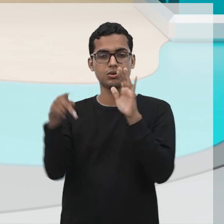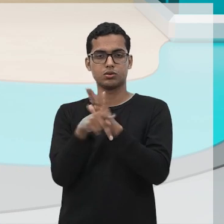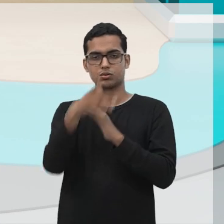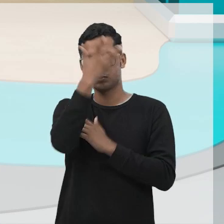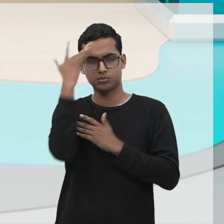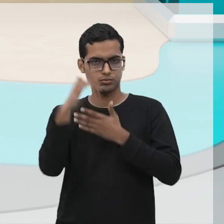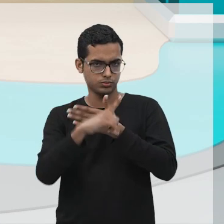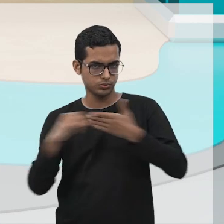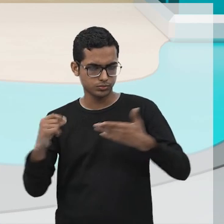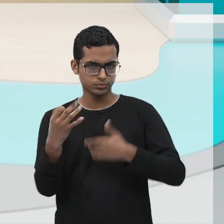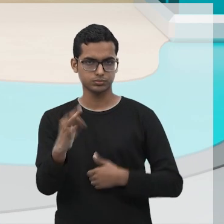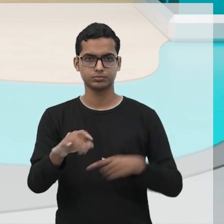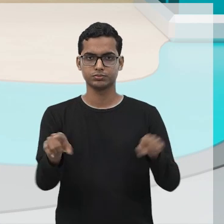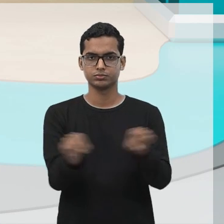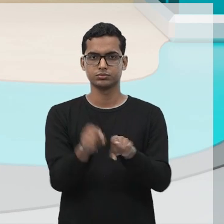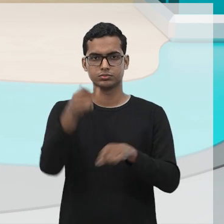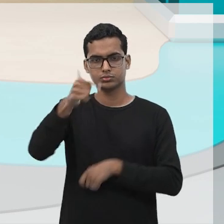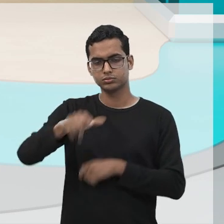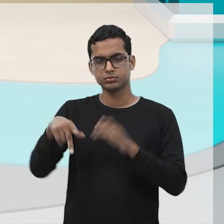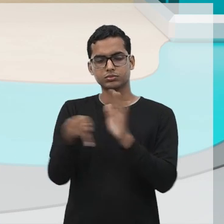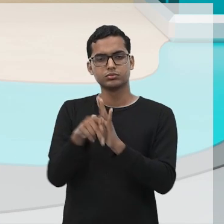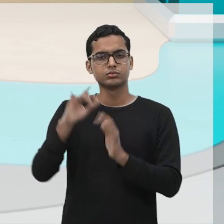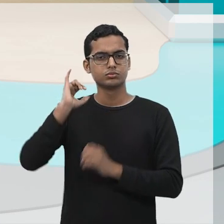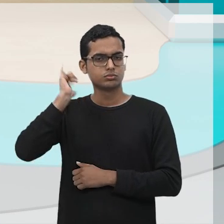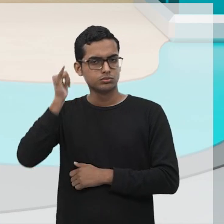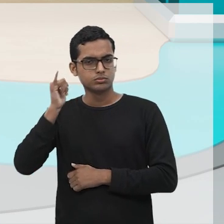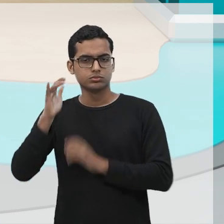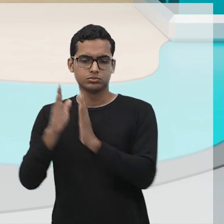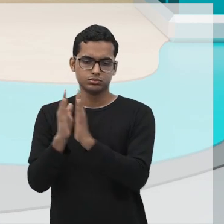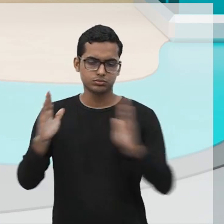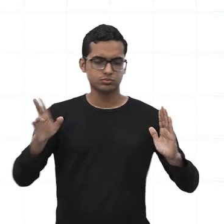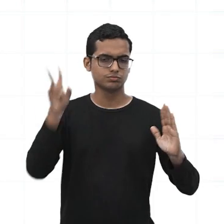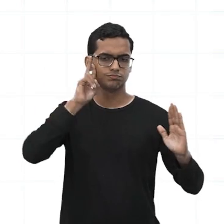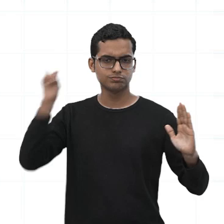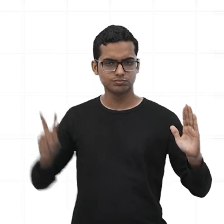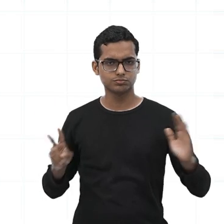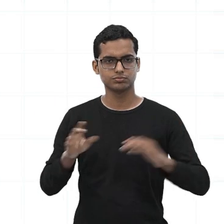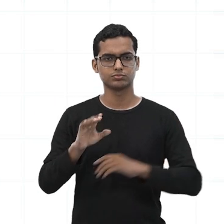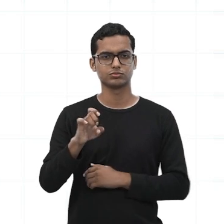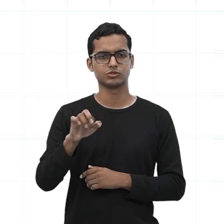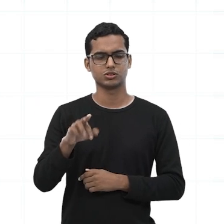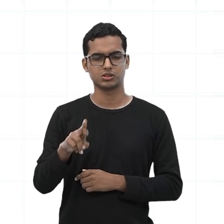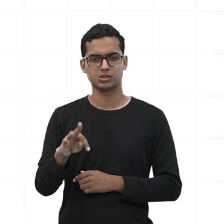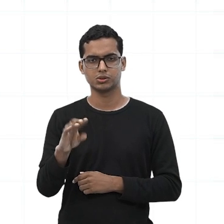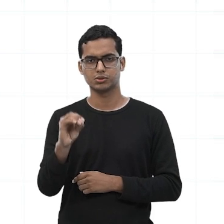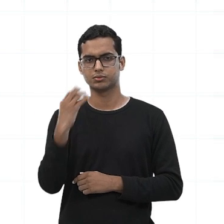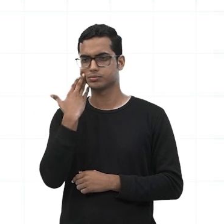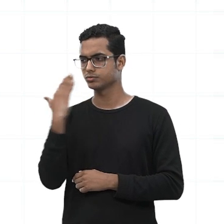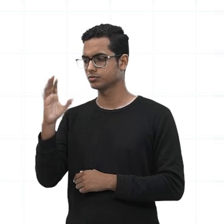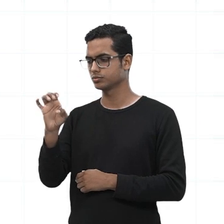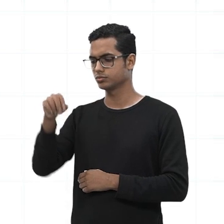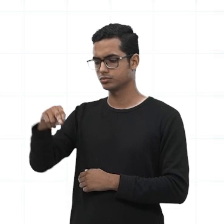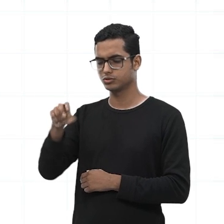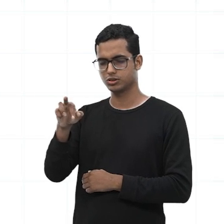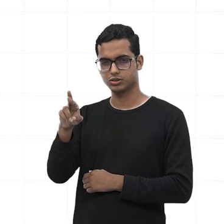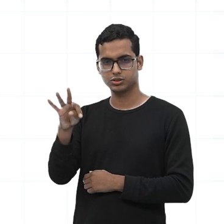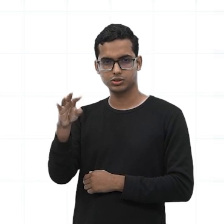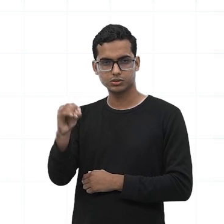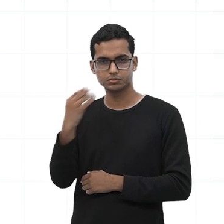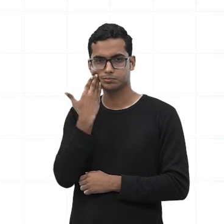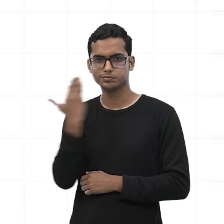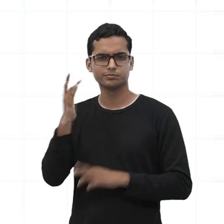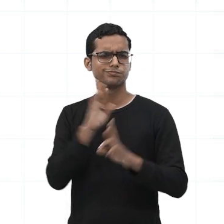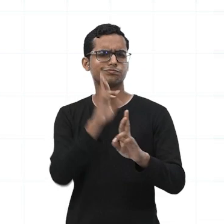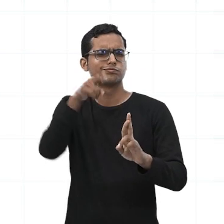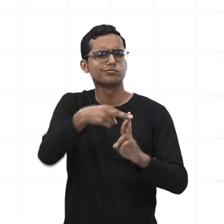a gente vai falar mais uma vez sobre o enredo, né? O que vem ser o enredo no teatro? Então, o enredo, como já foi falado, ele se